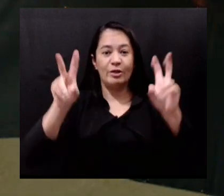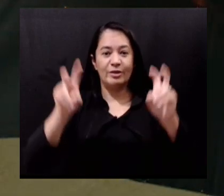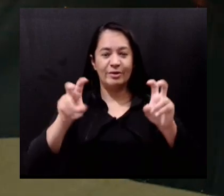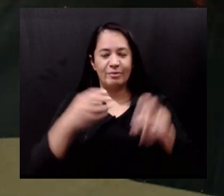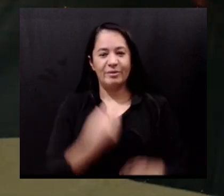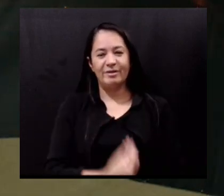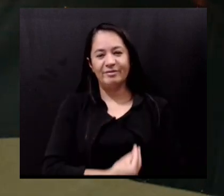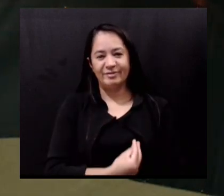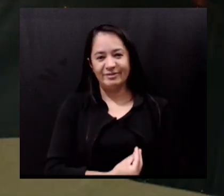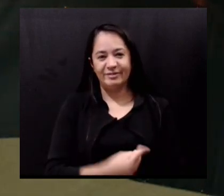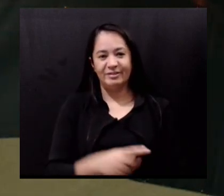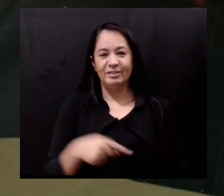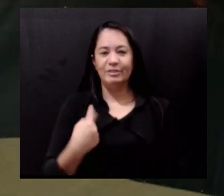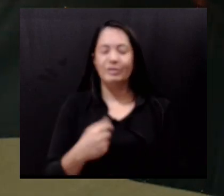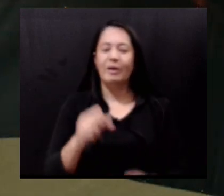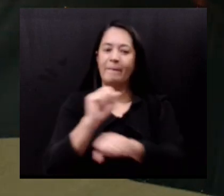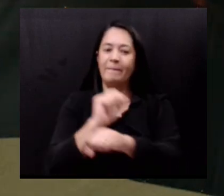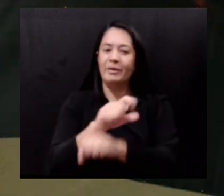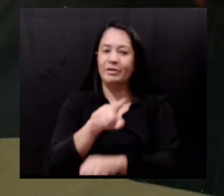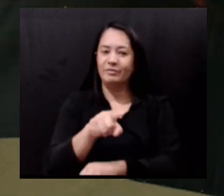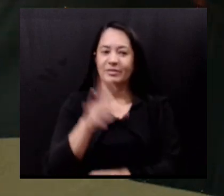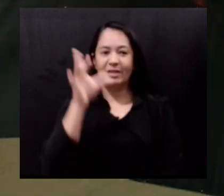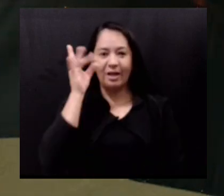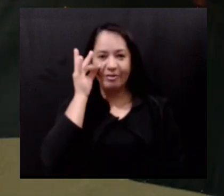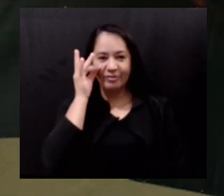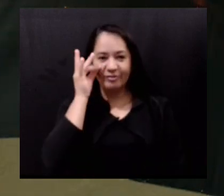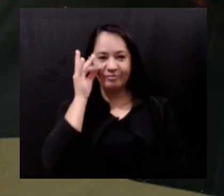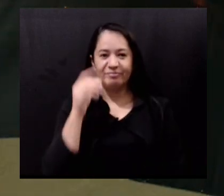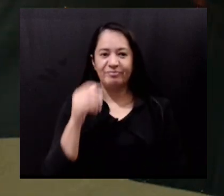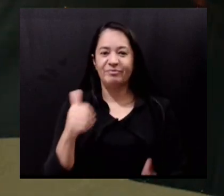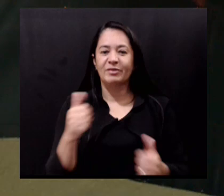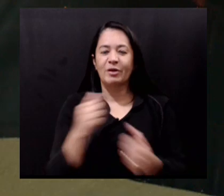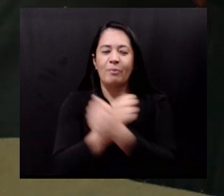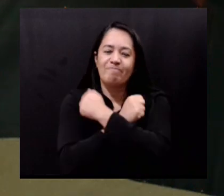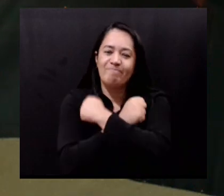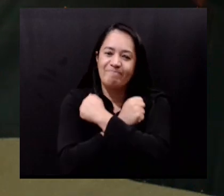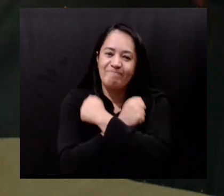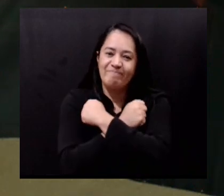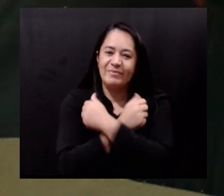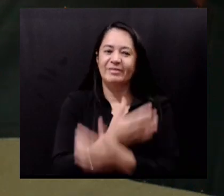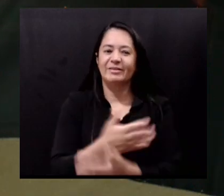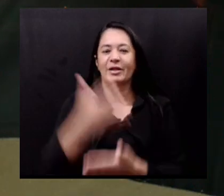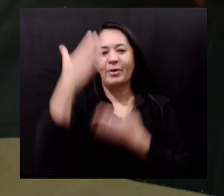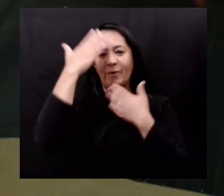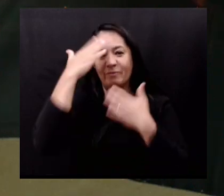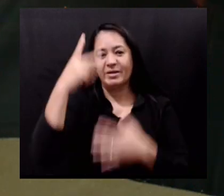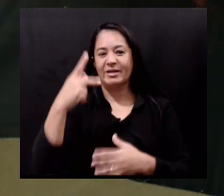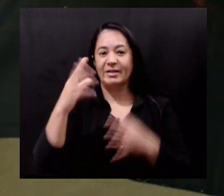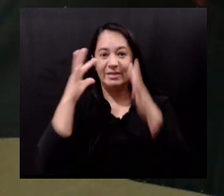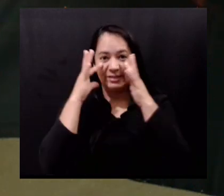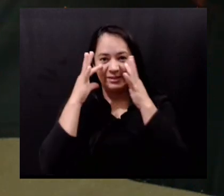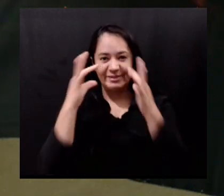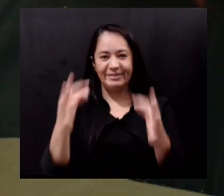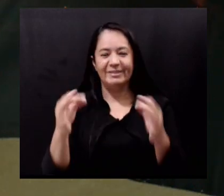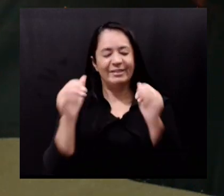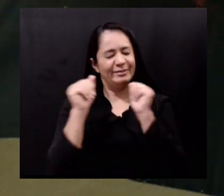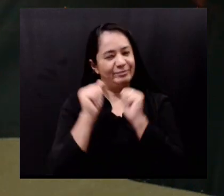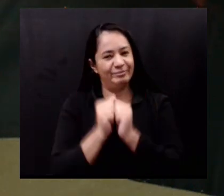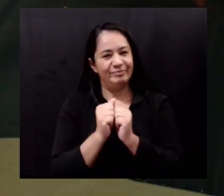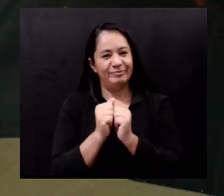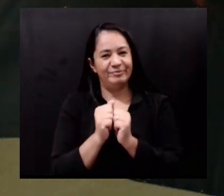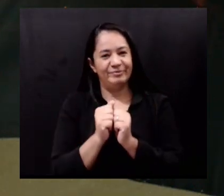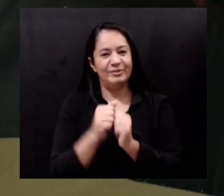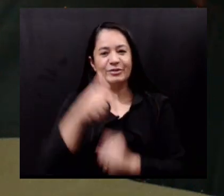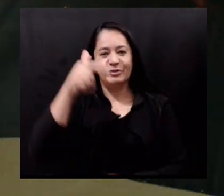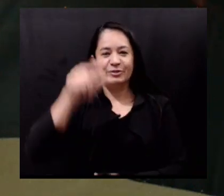te espera ao vivo, tá bom? Um abraço grande para você, obrigada pela sua audiência, pela sua companhia. Mais uma vez agradecendo a